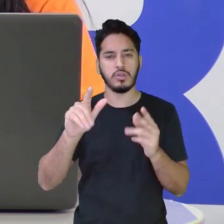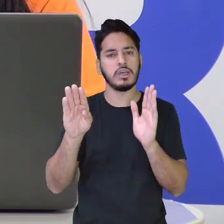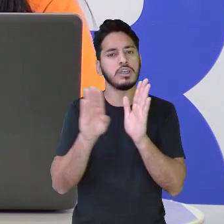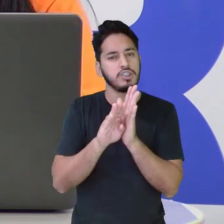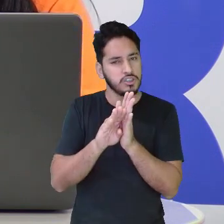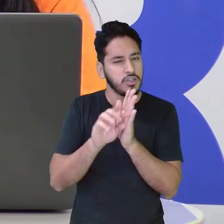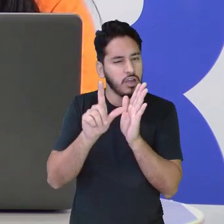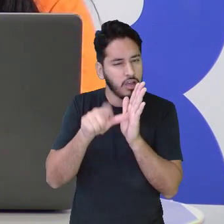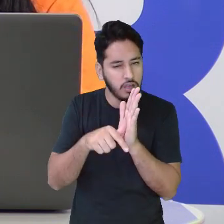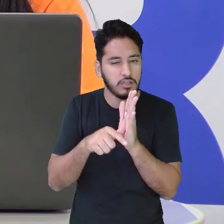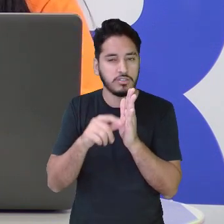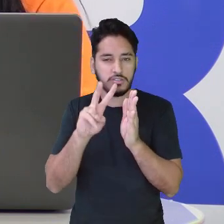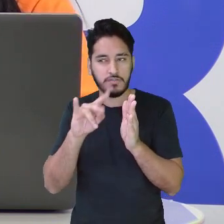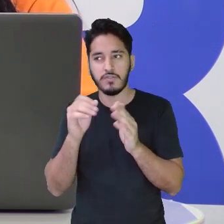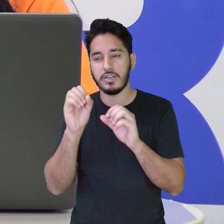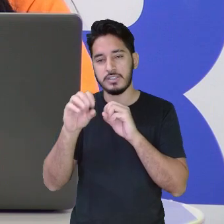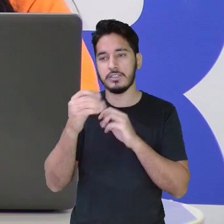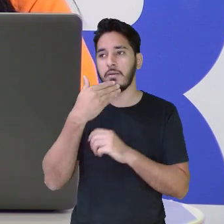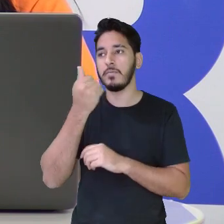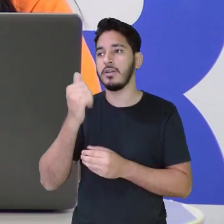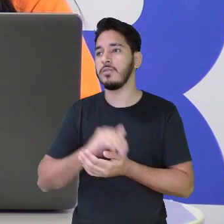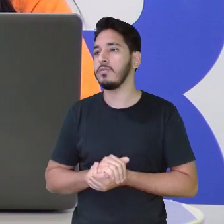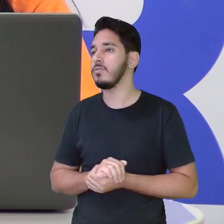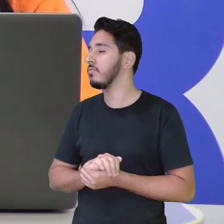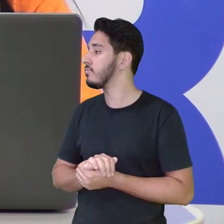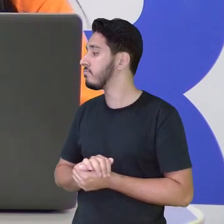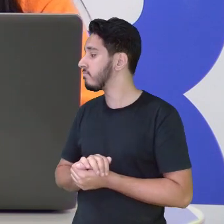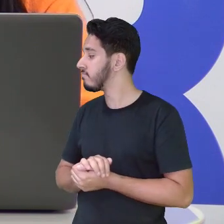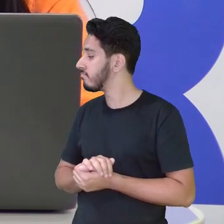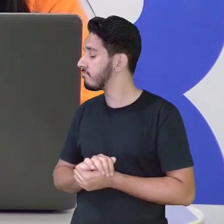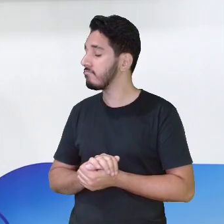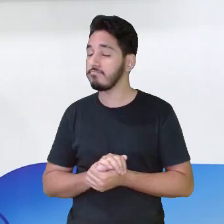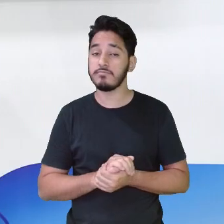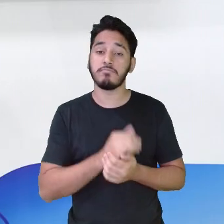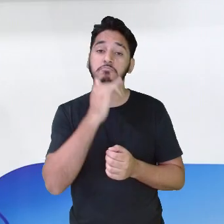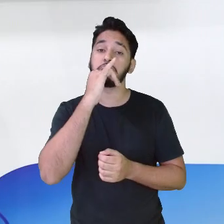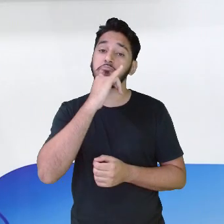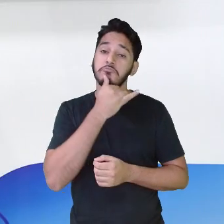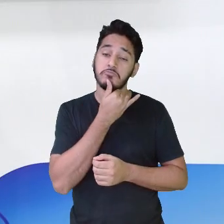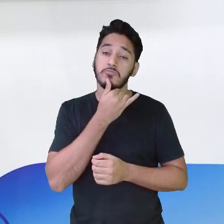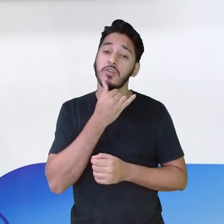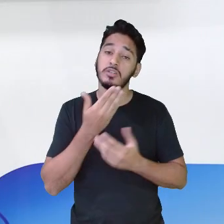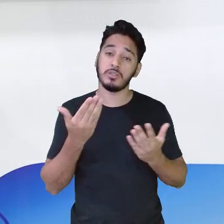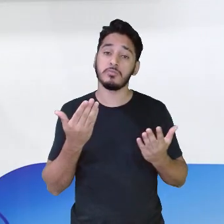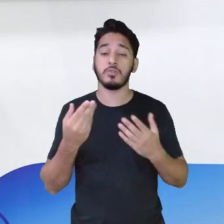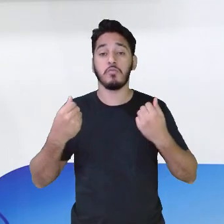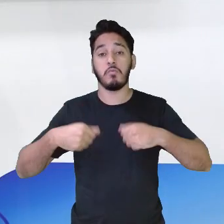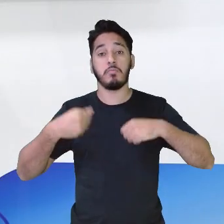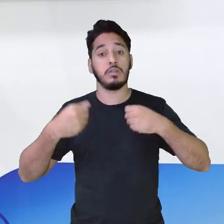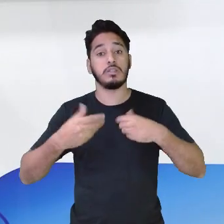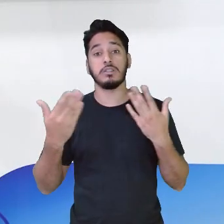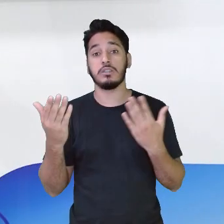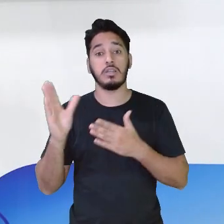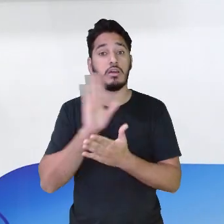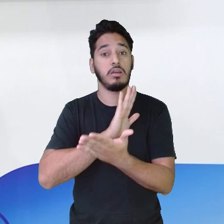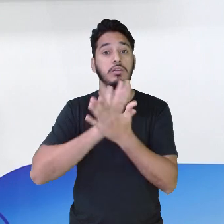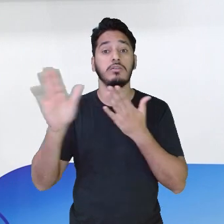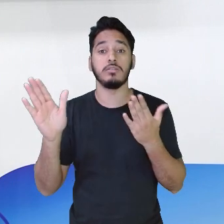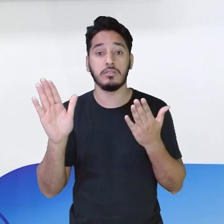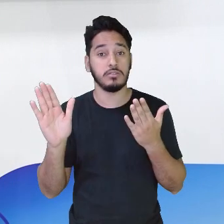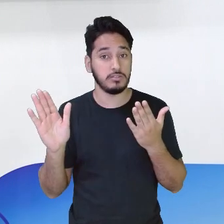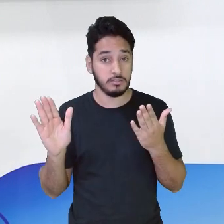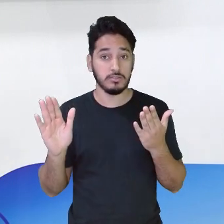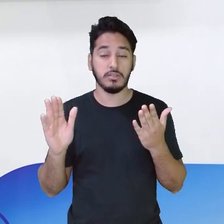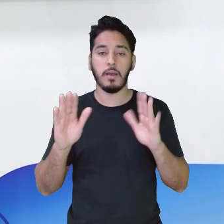que a gente vai poder trabalhar mais. Isso mesmo. Pessoal, infelizmente eu vou precisar ir